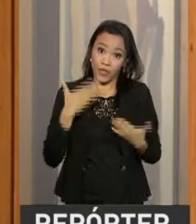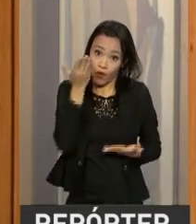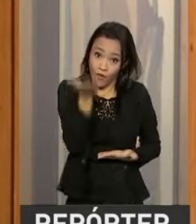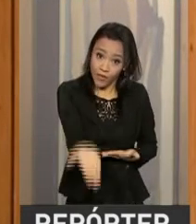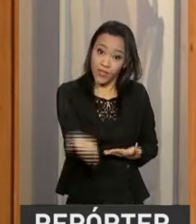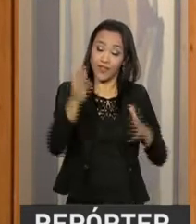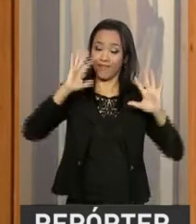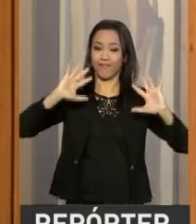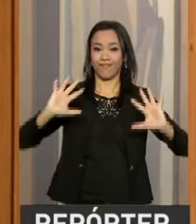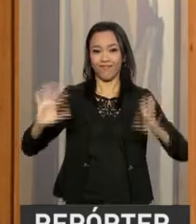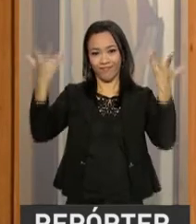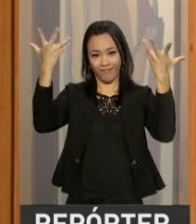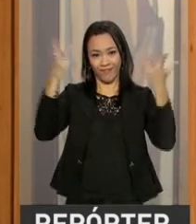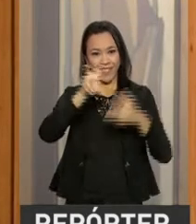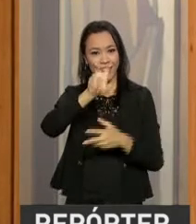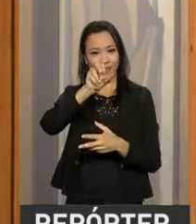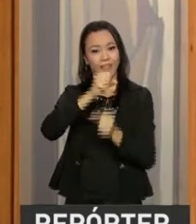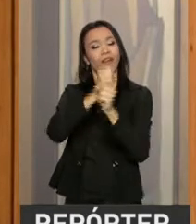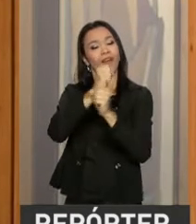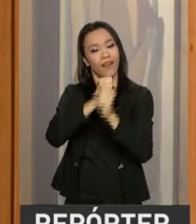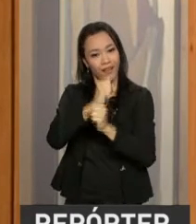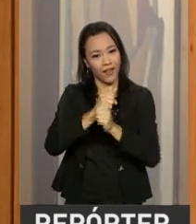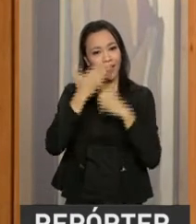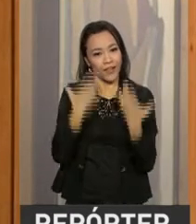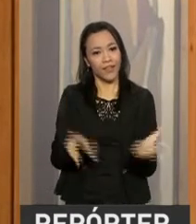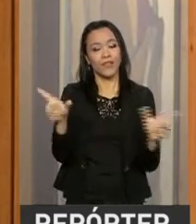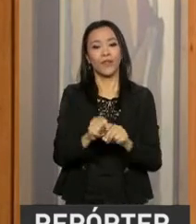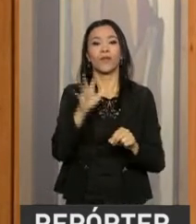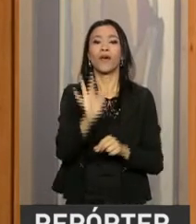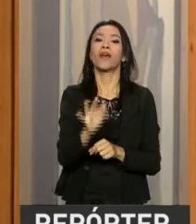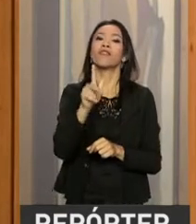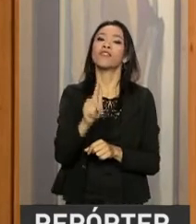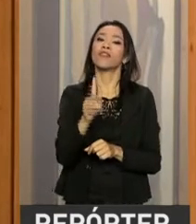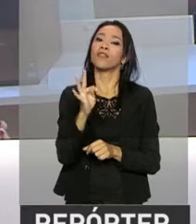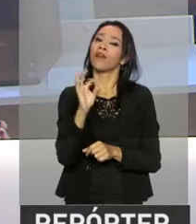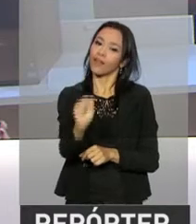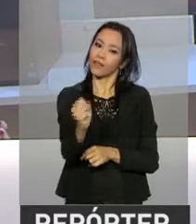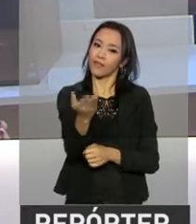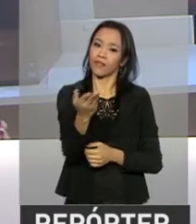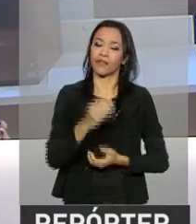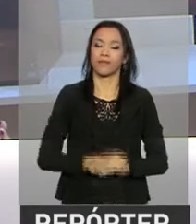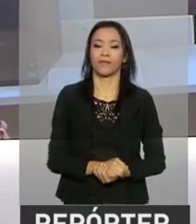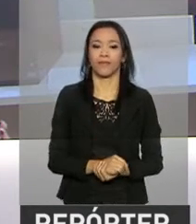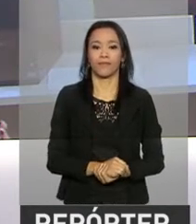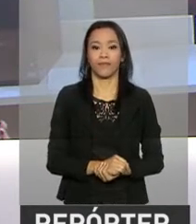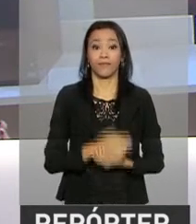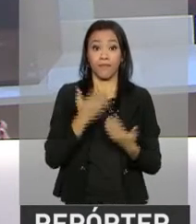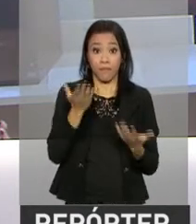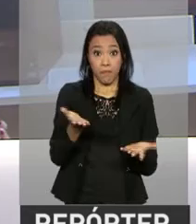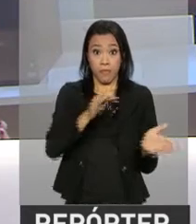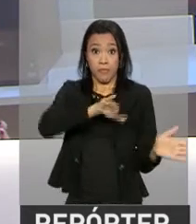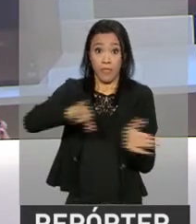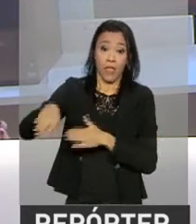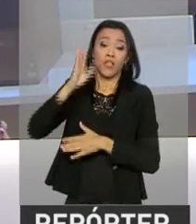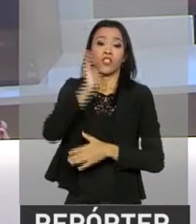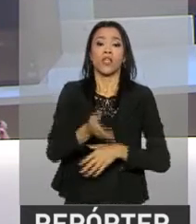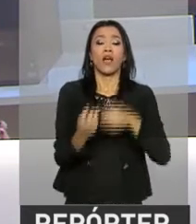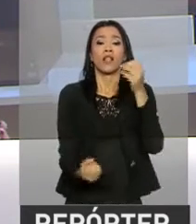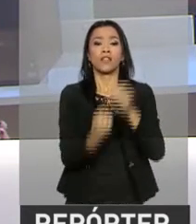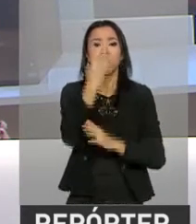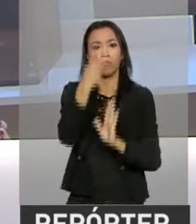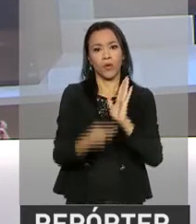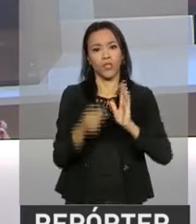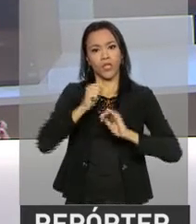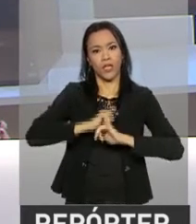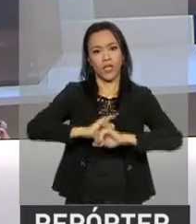eu quero comemorar os 50 anos do fundo de garantia por tempo de serviço olha aí foi lançado um projeto que